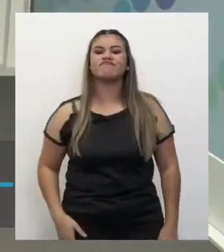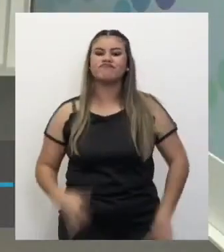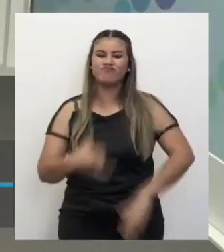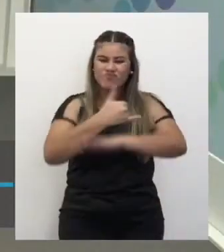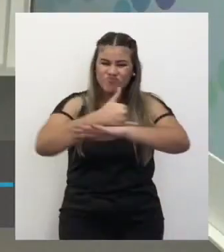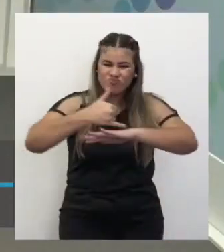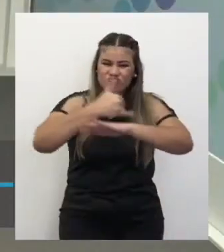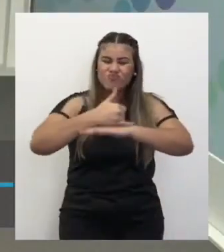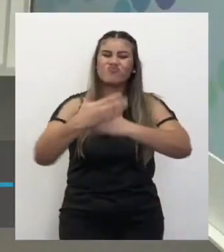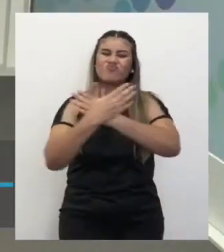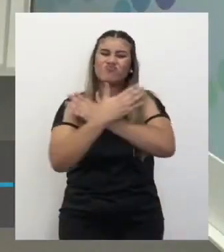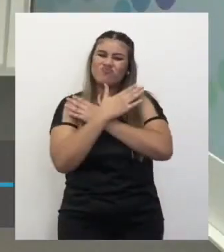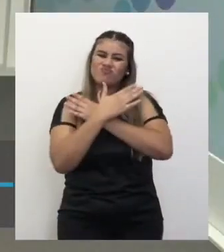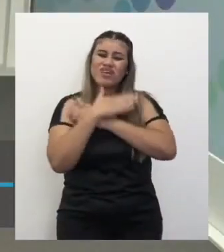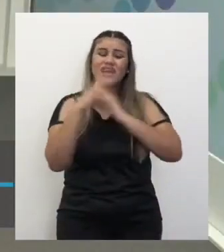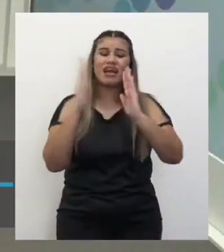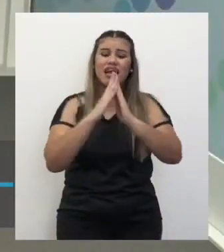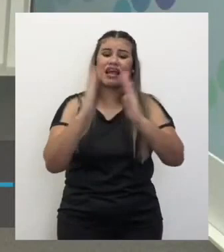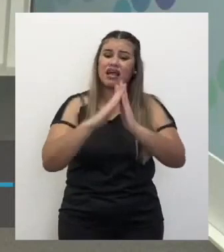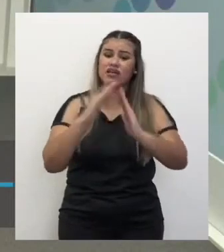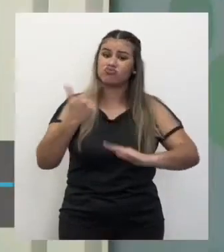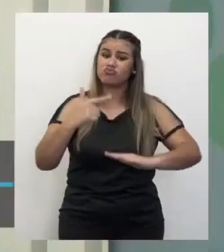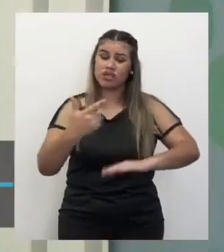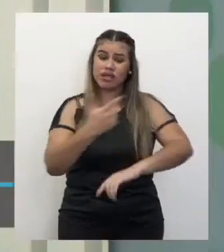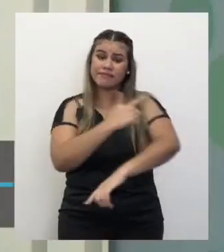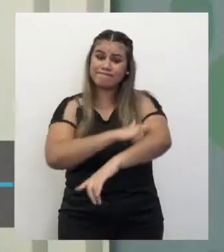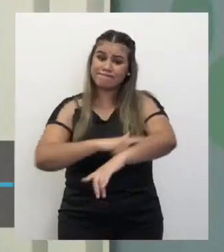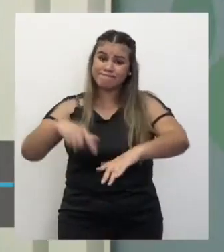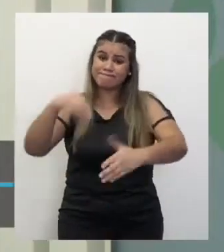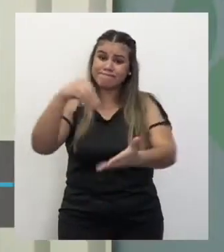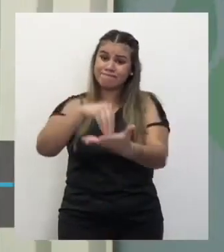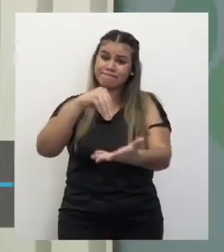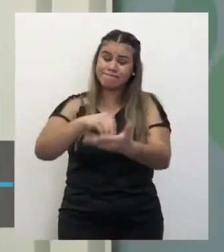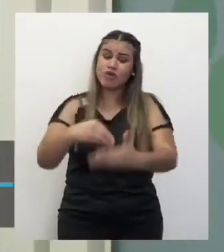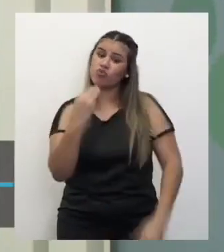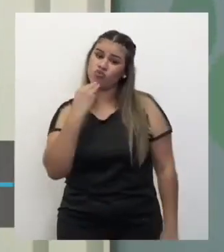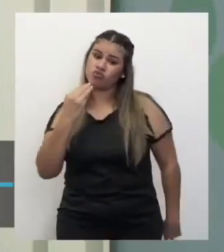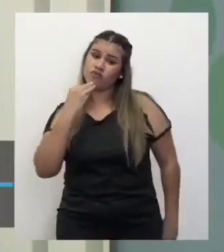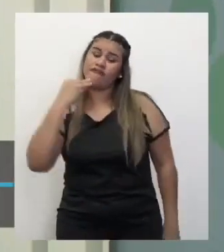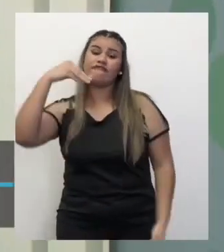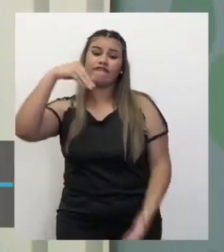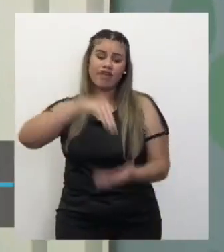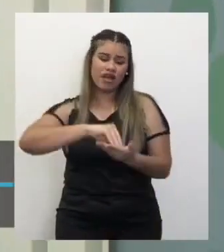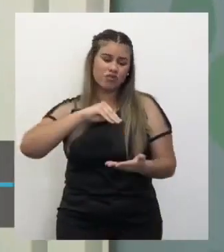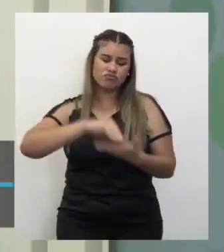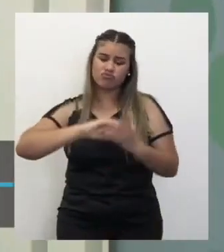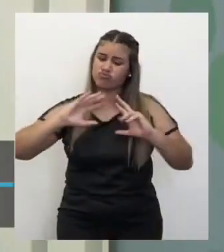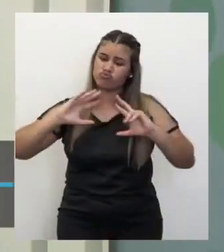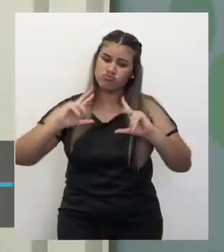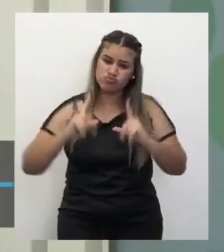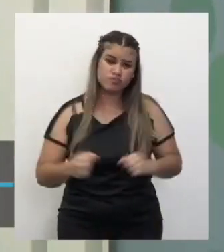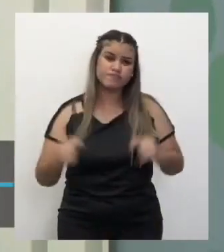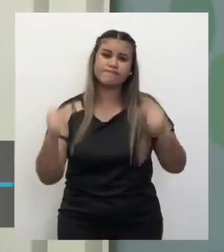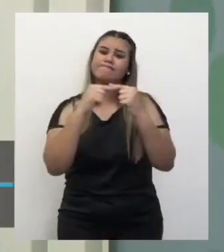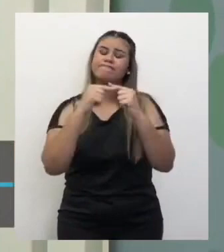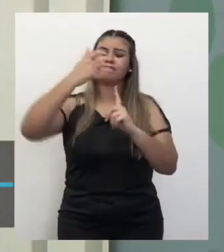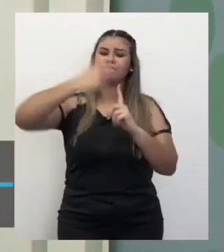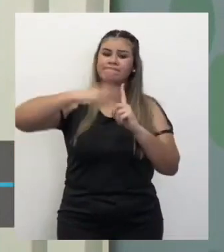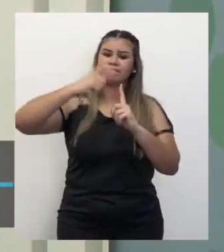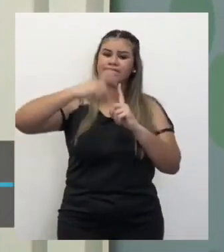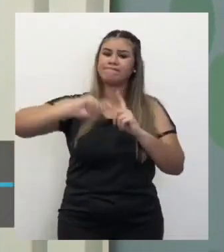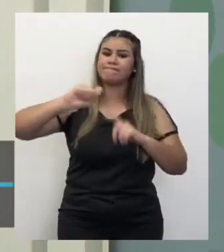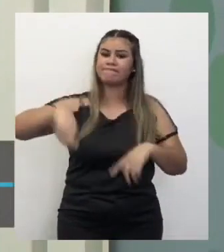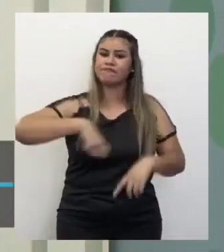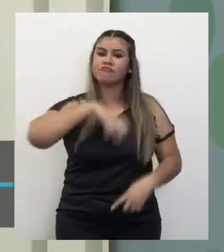desemprego, moradia, gente, falta de educação, falta de oportunidade, né? Tudo isto. Então é importantíssimo debater